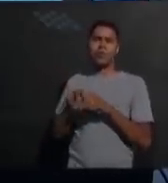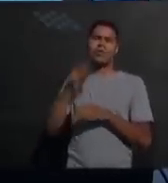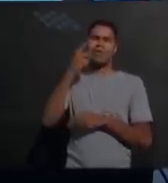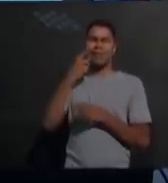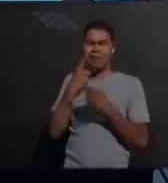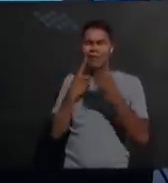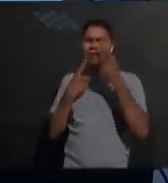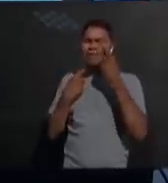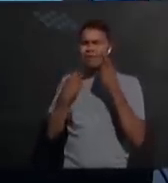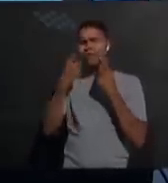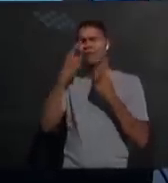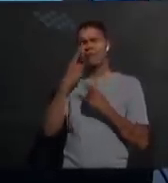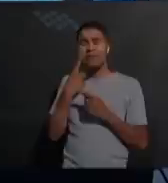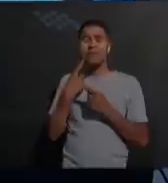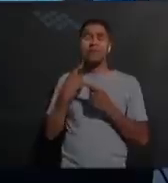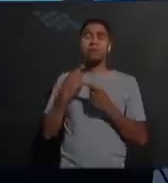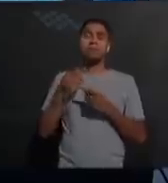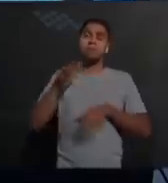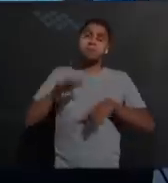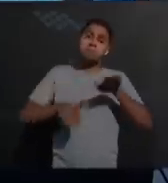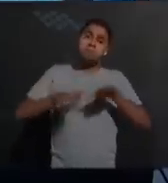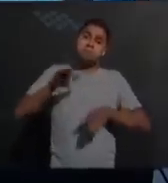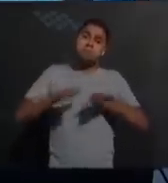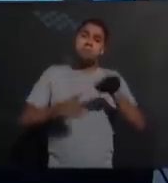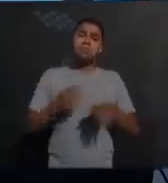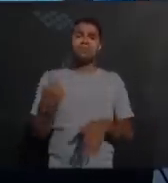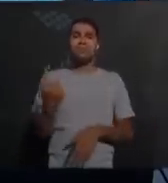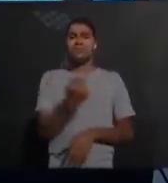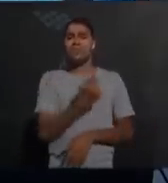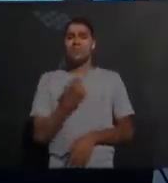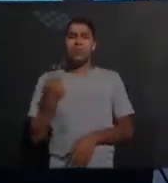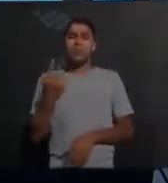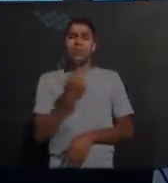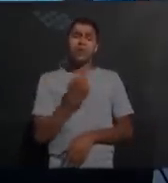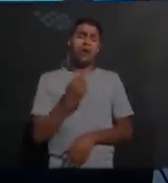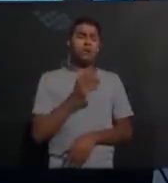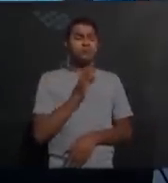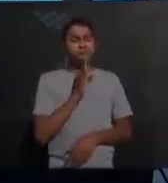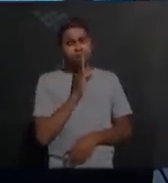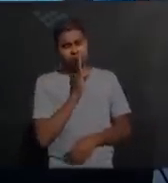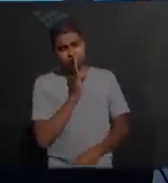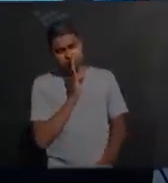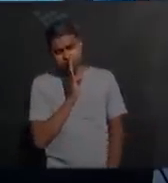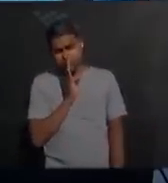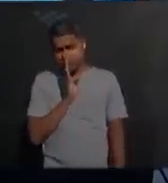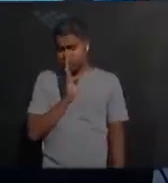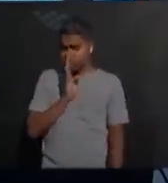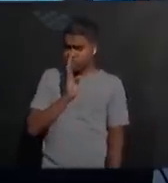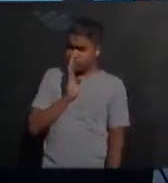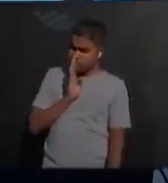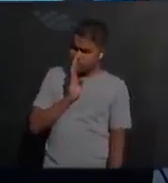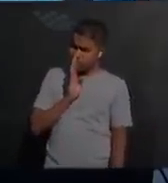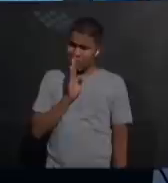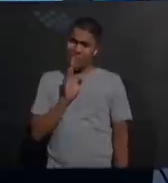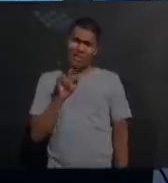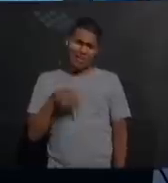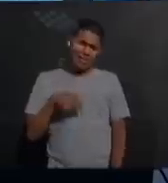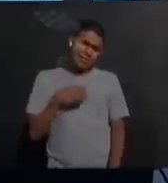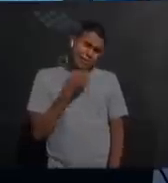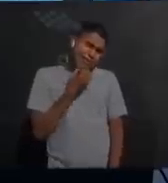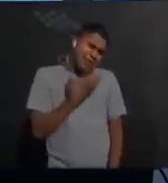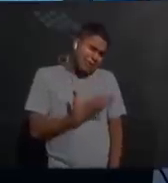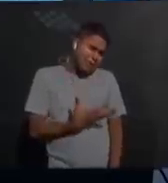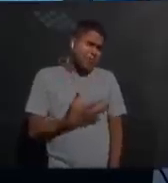chorando tanto muitas vezes nós ficamos quietinhos no nosso cantinho né ai ta bom aqui